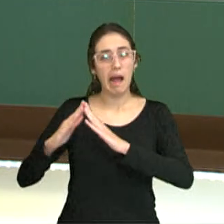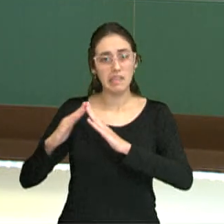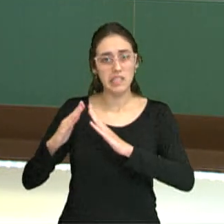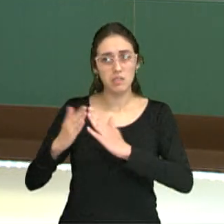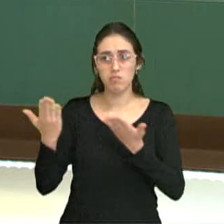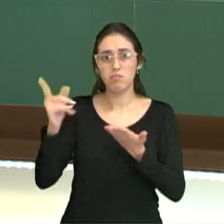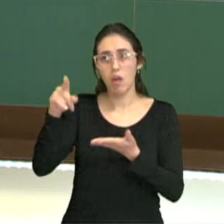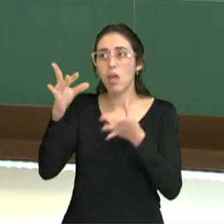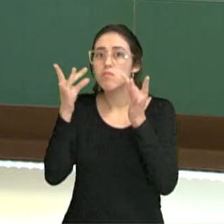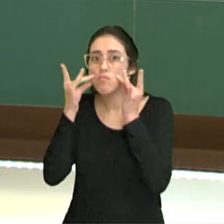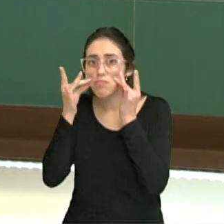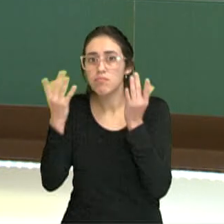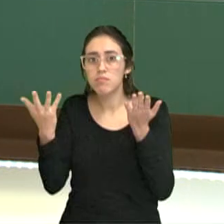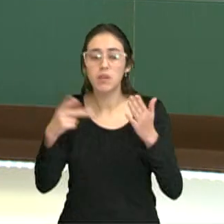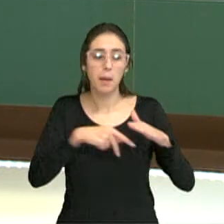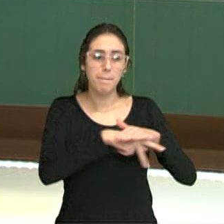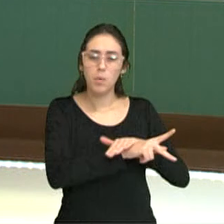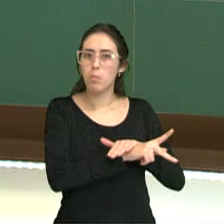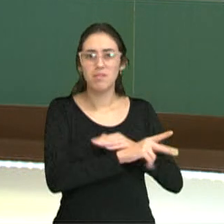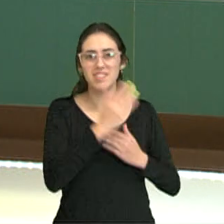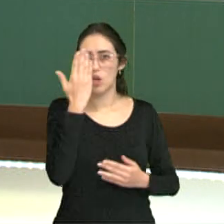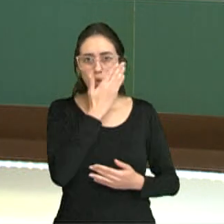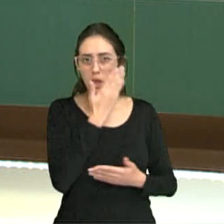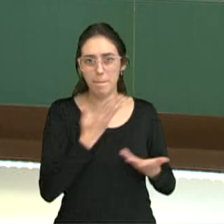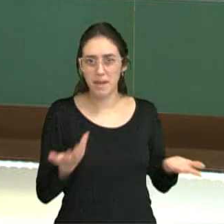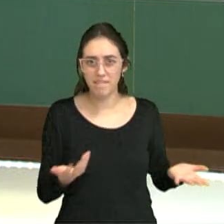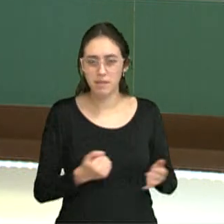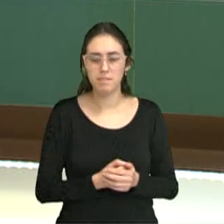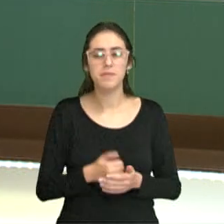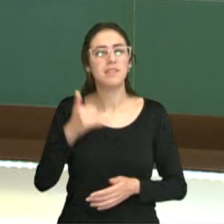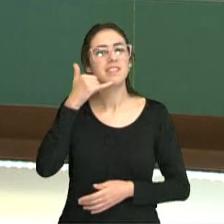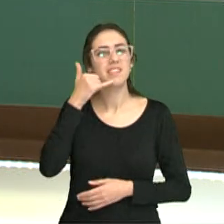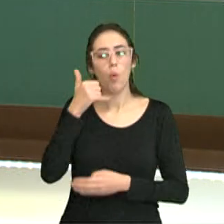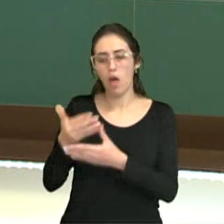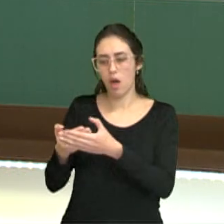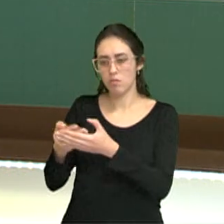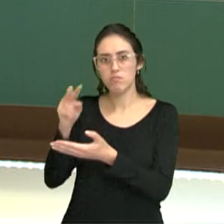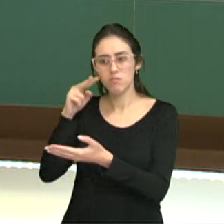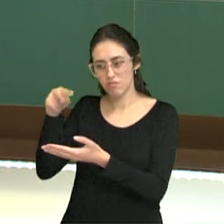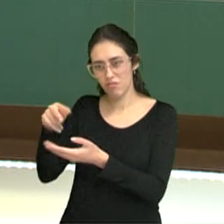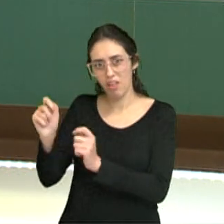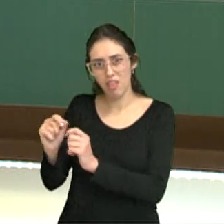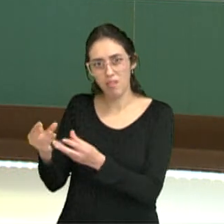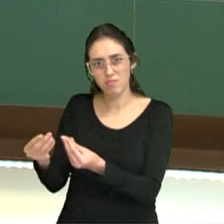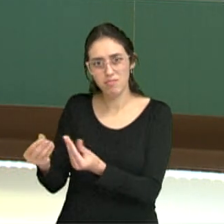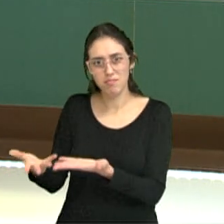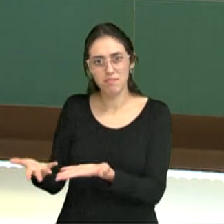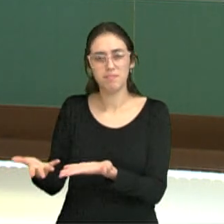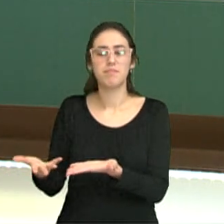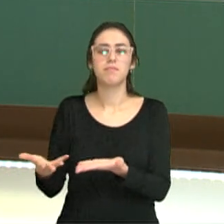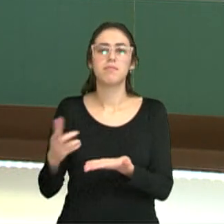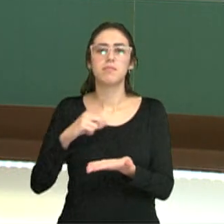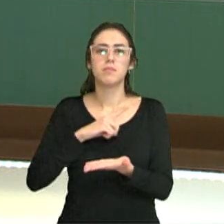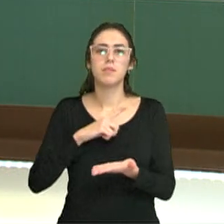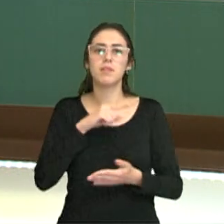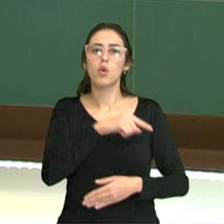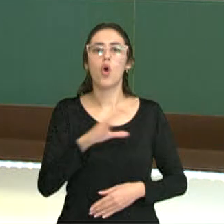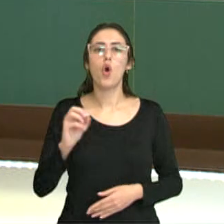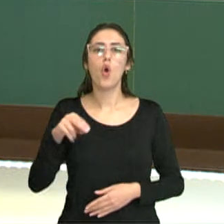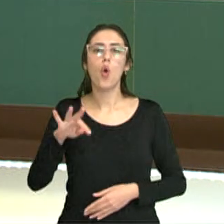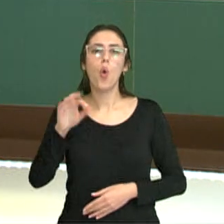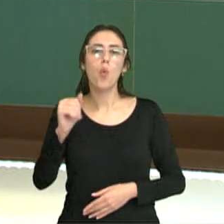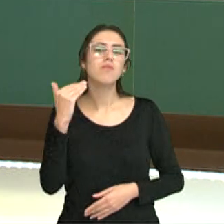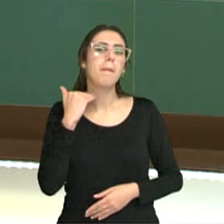A poupança, intangível. O smartphone, tangível. O saldo positivo na conta